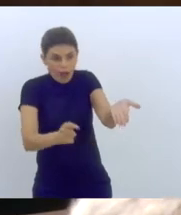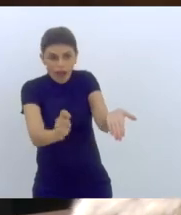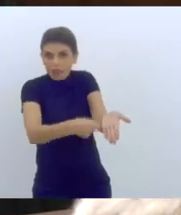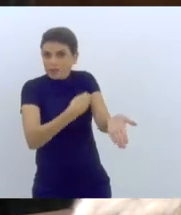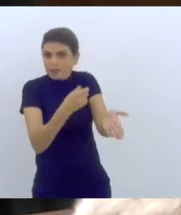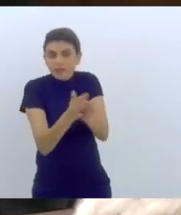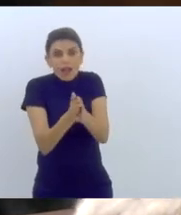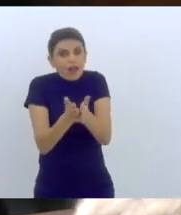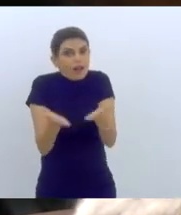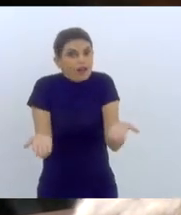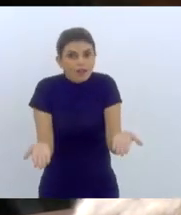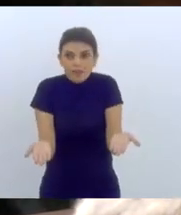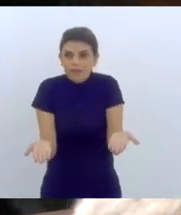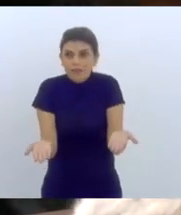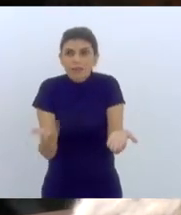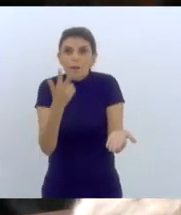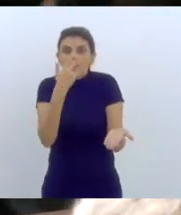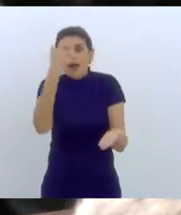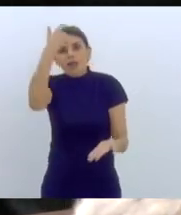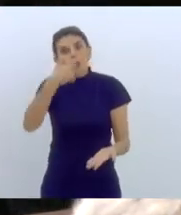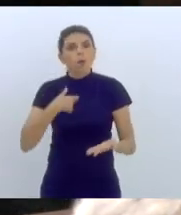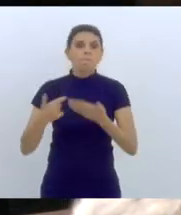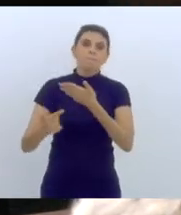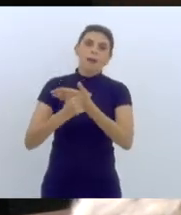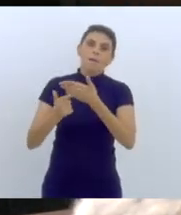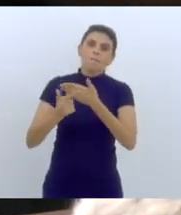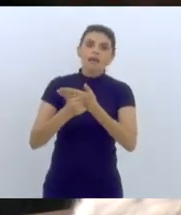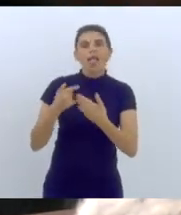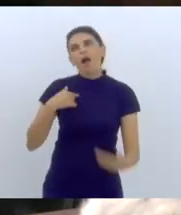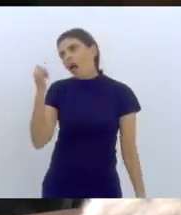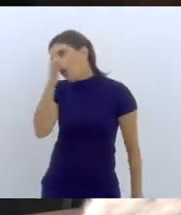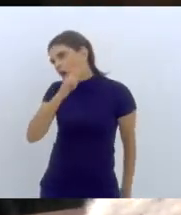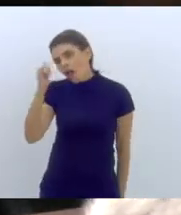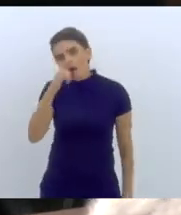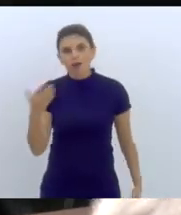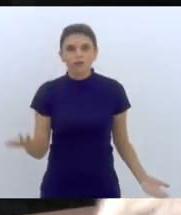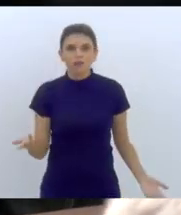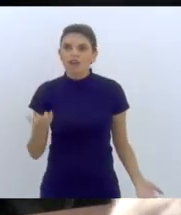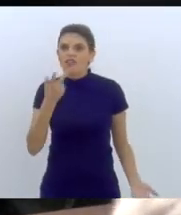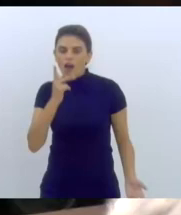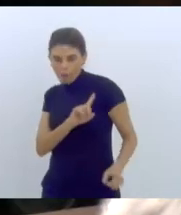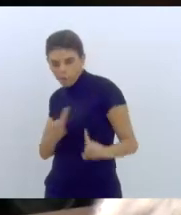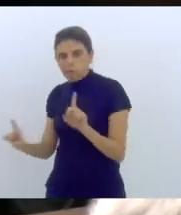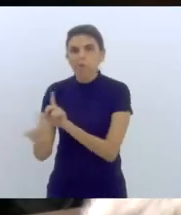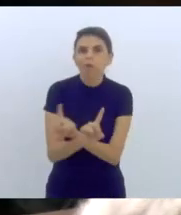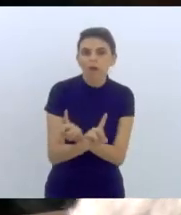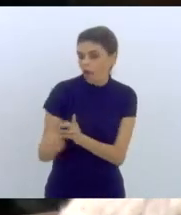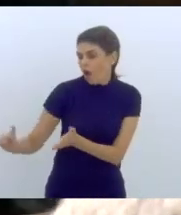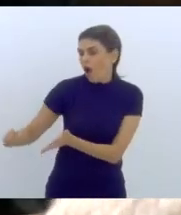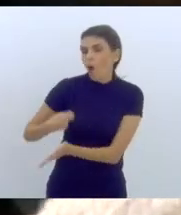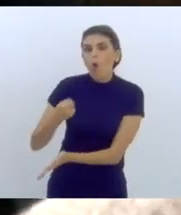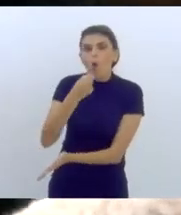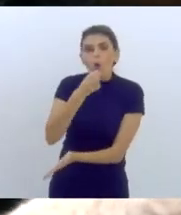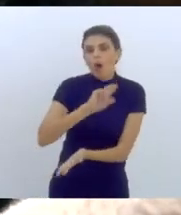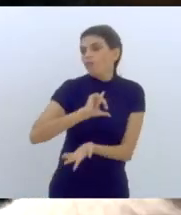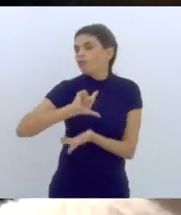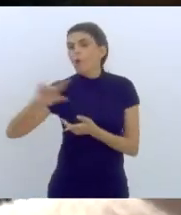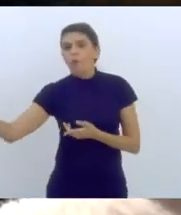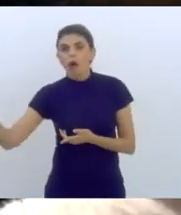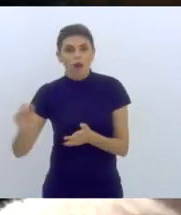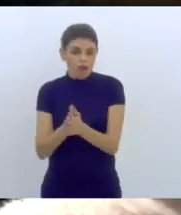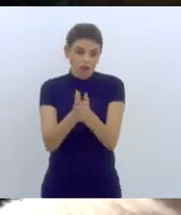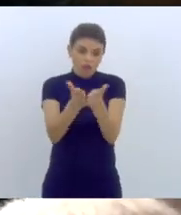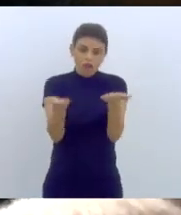livro faz papel de bobo. Todo mundo, pela ordem, fala na frente, não assina o livro, vai embora. Está lá,